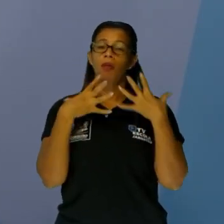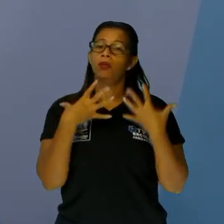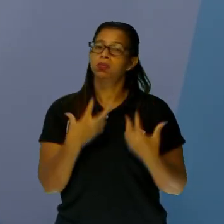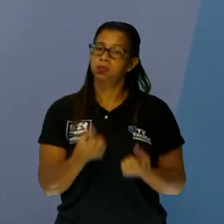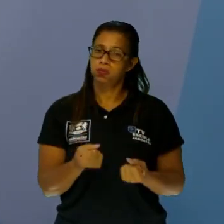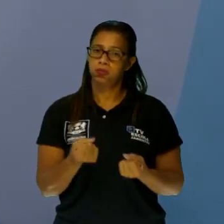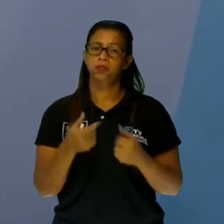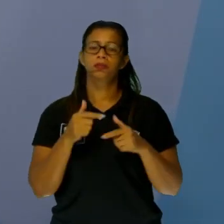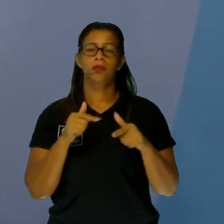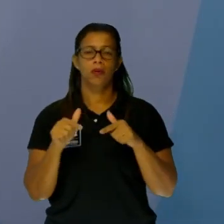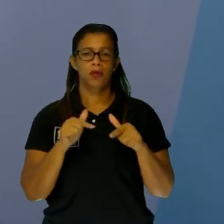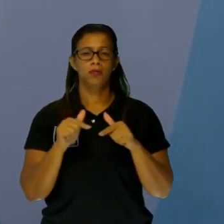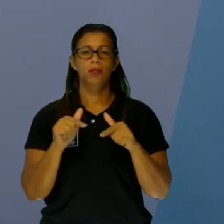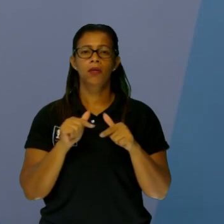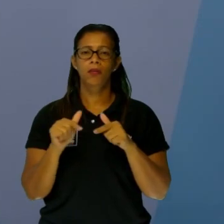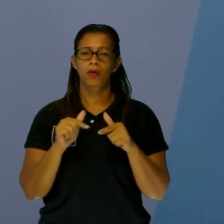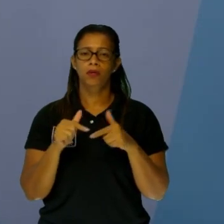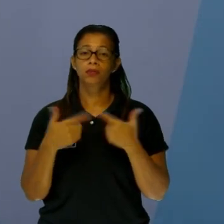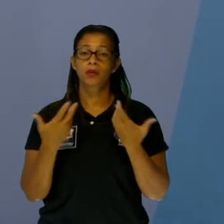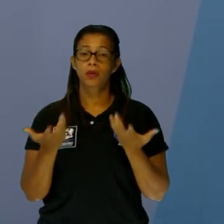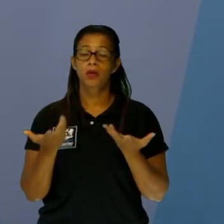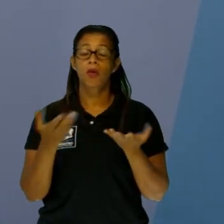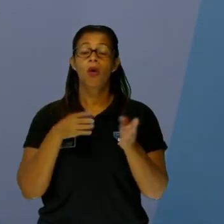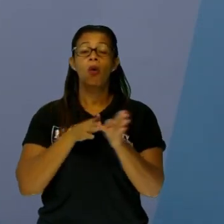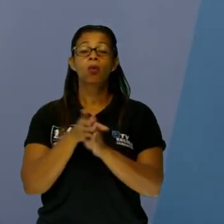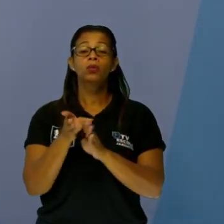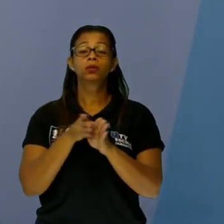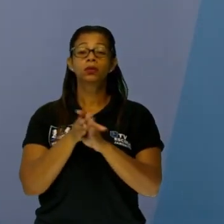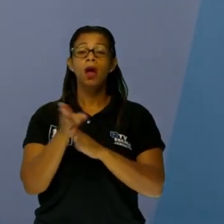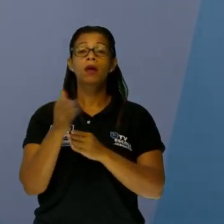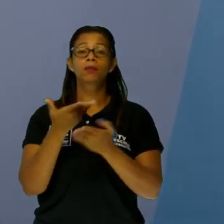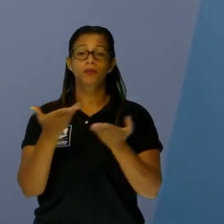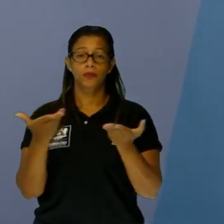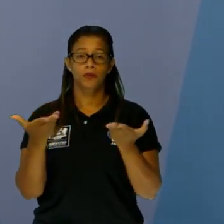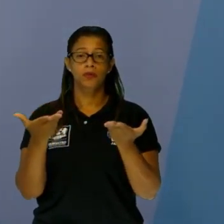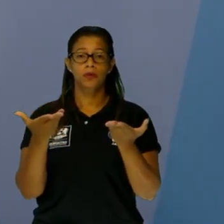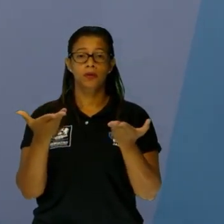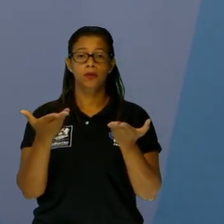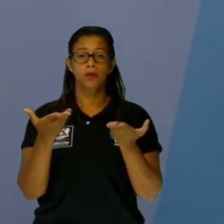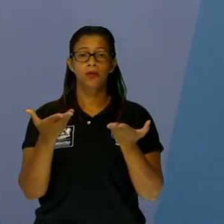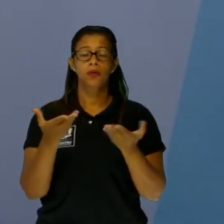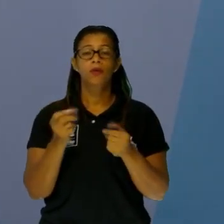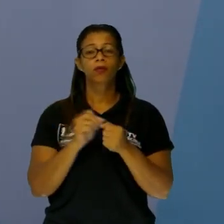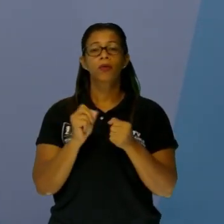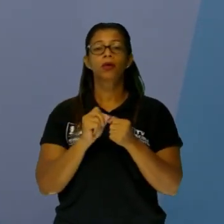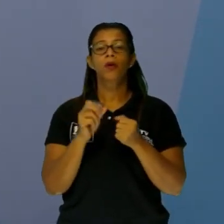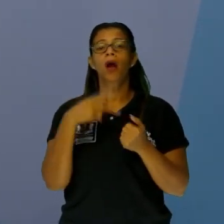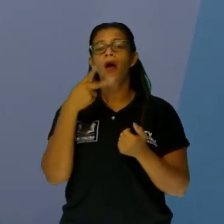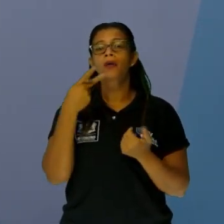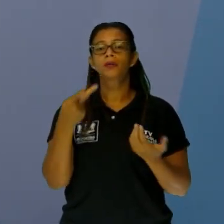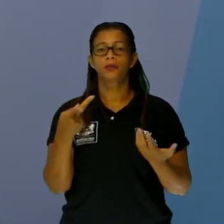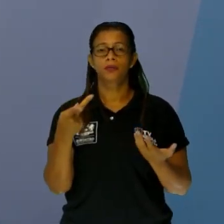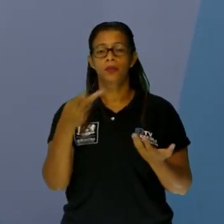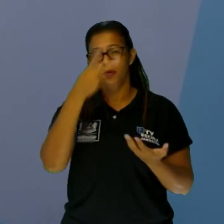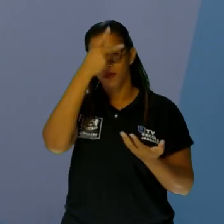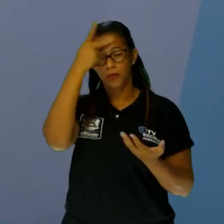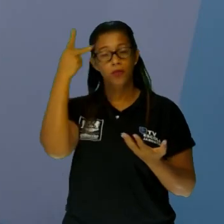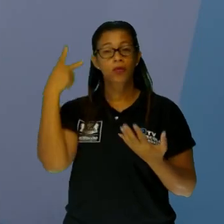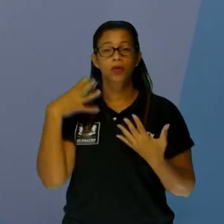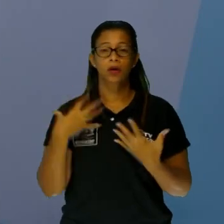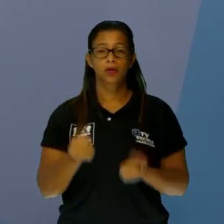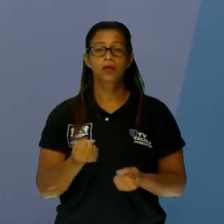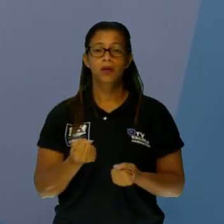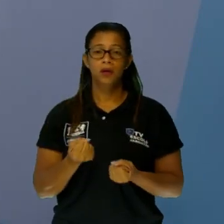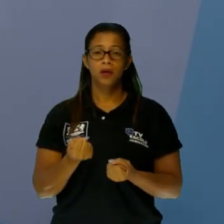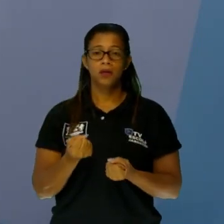agora, certo? Então, quais conselhos você daria para essa pessoa que está muito cansada, né? Eu